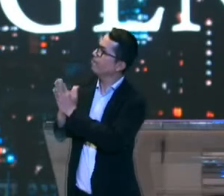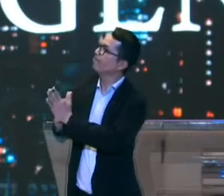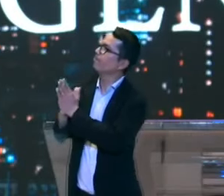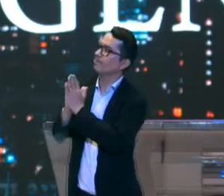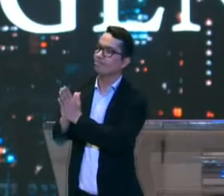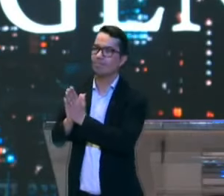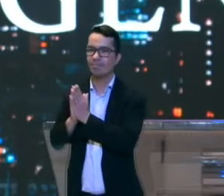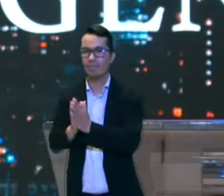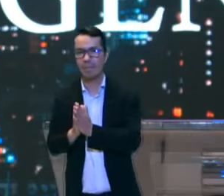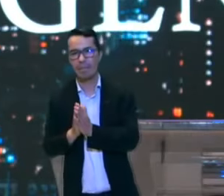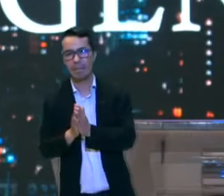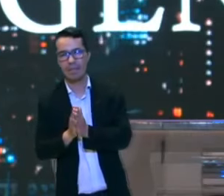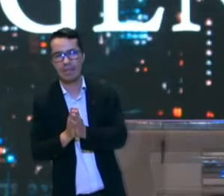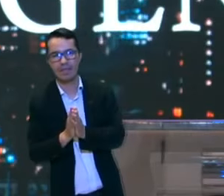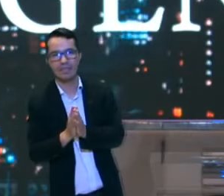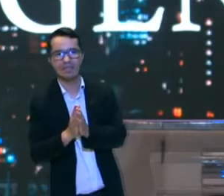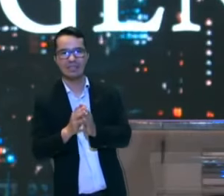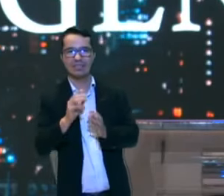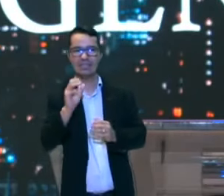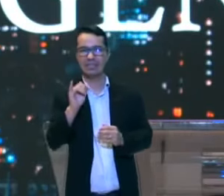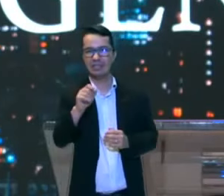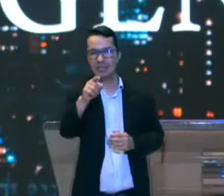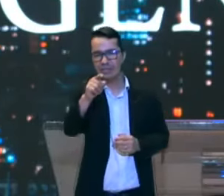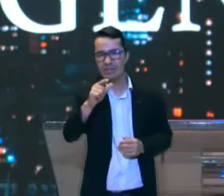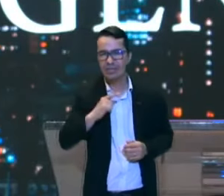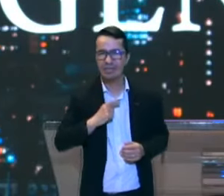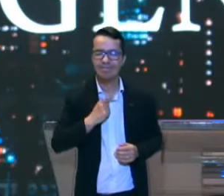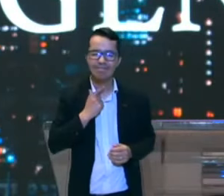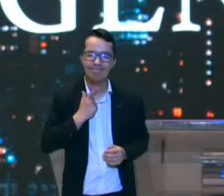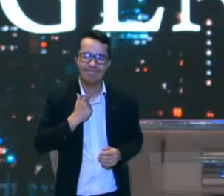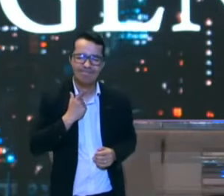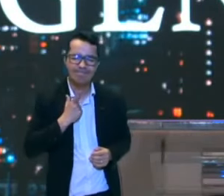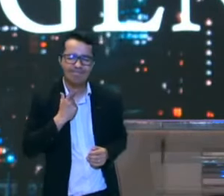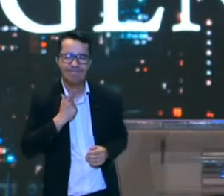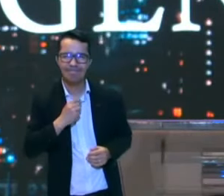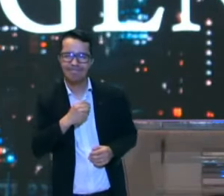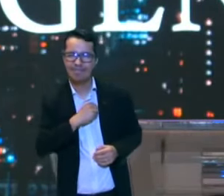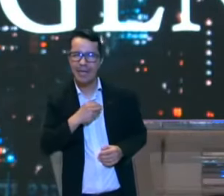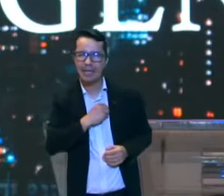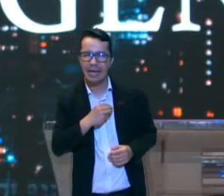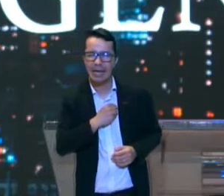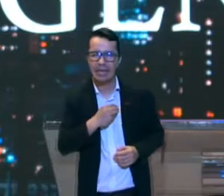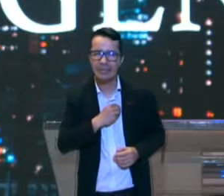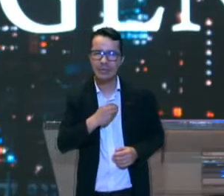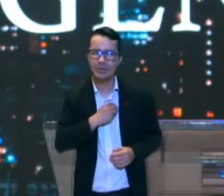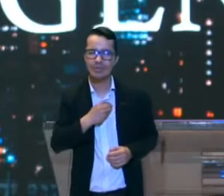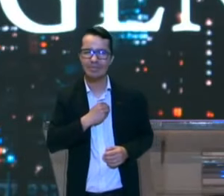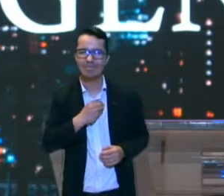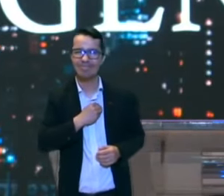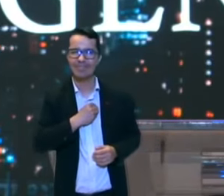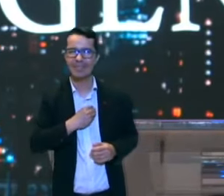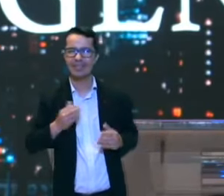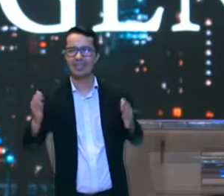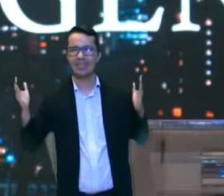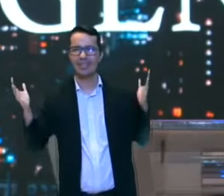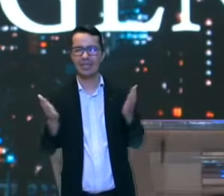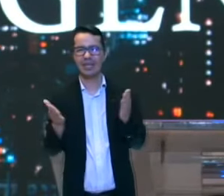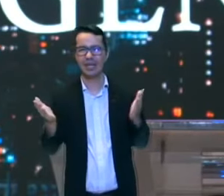Se existe algum tipo de cobiça, de ideia que não vem do Senhor,